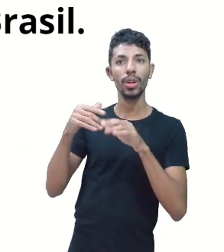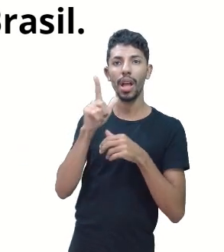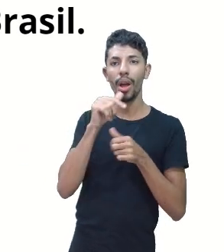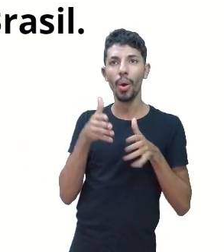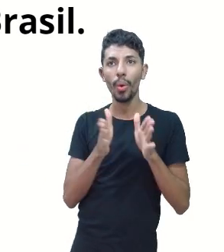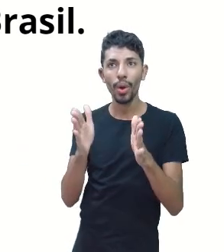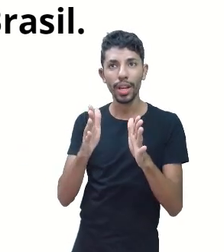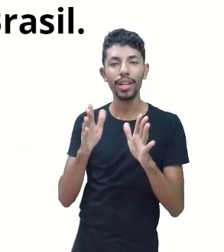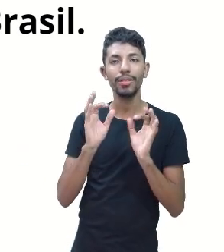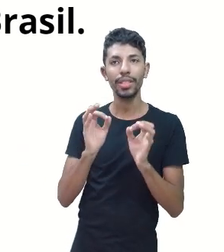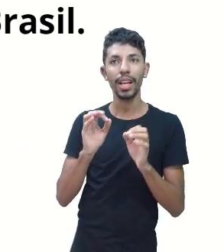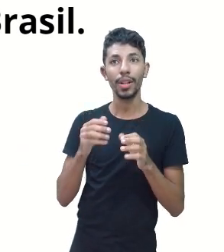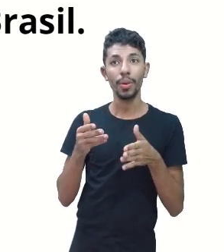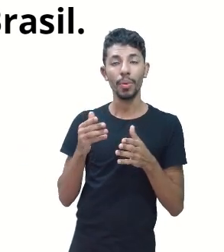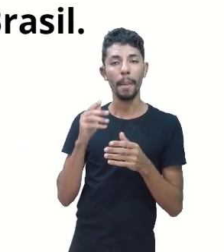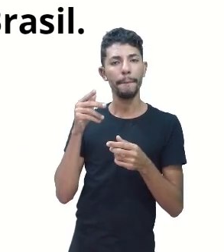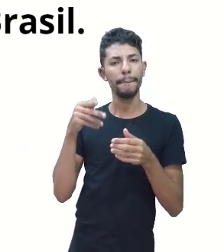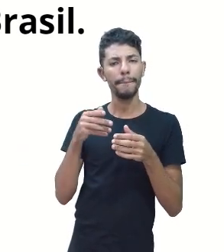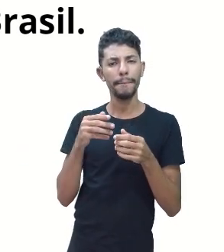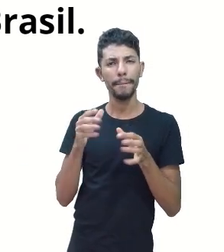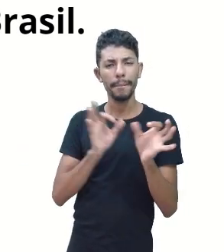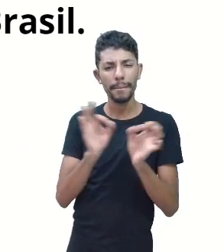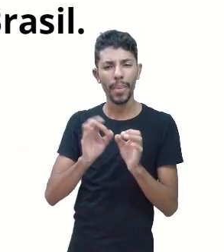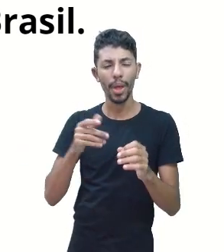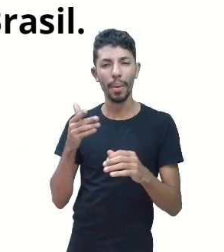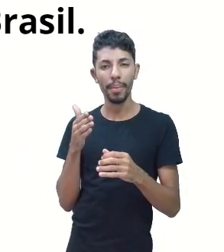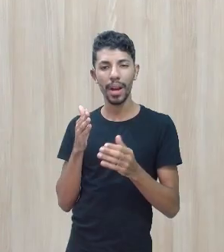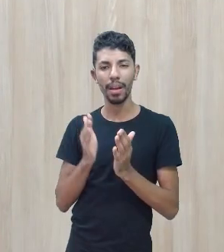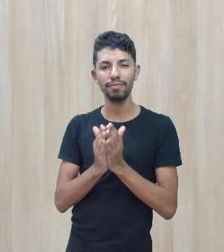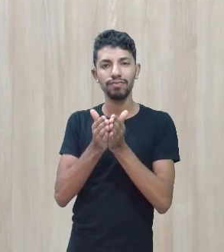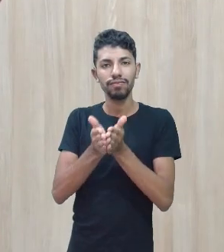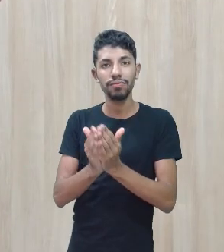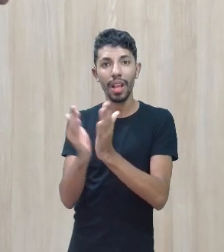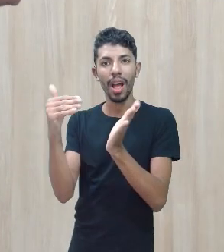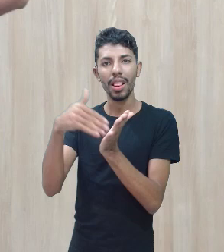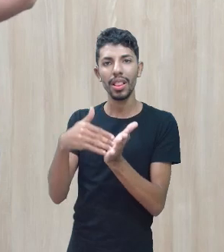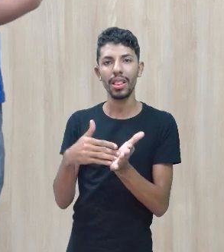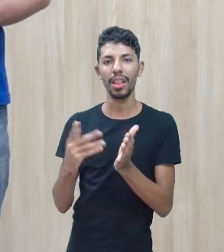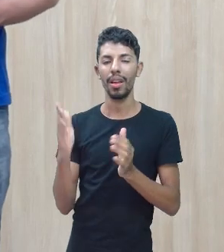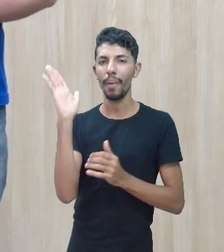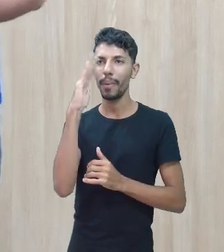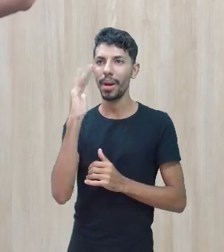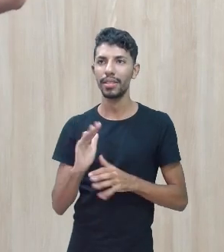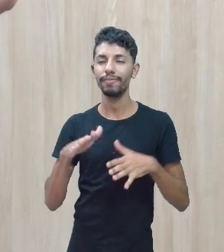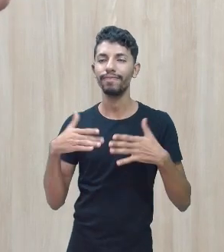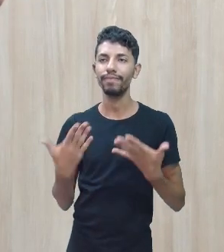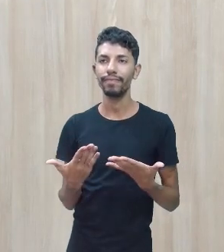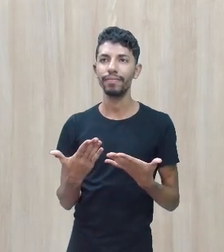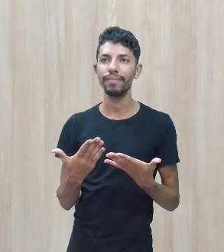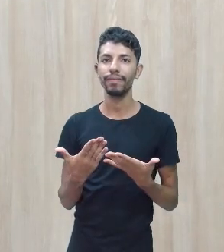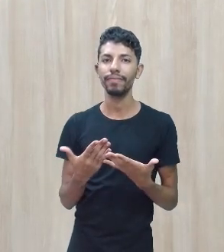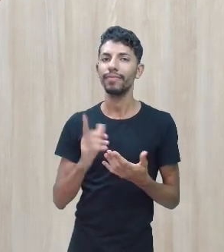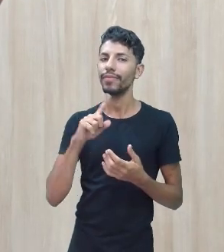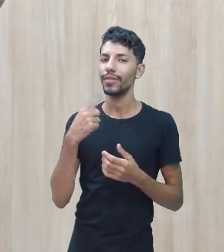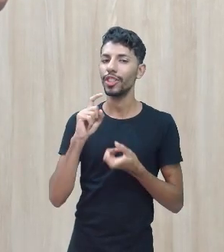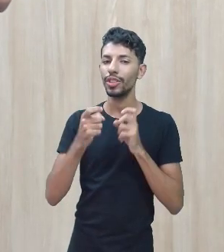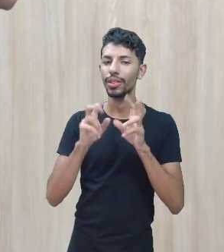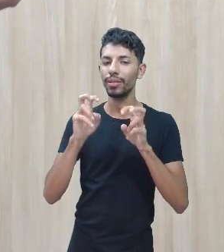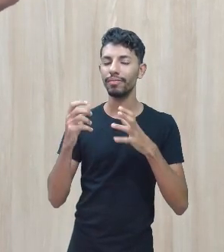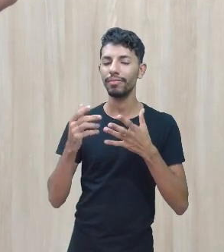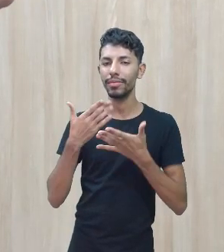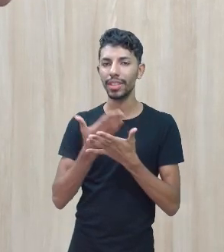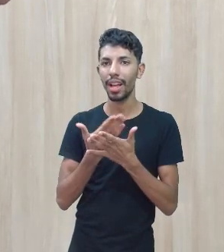para embarcar para o Brasil. Então nós falamos, inclusive, numa aula que aconteceu aqui, né, antes ainda né,